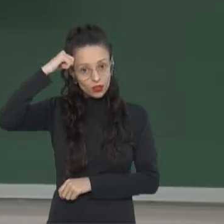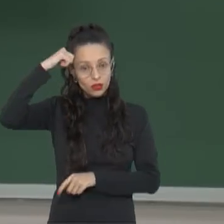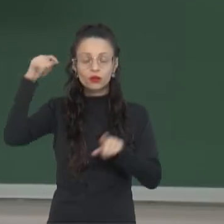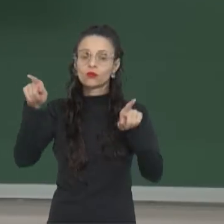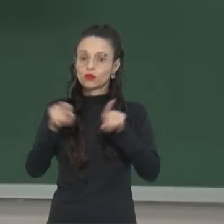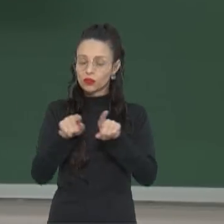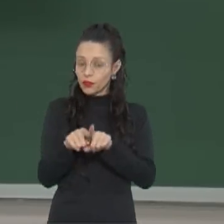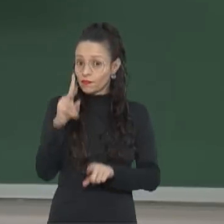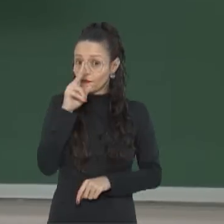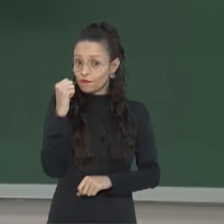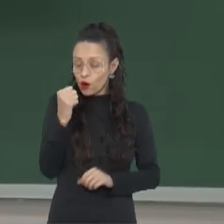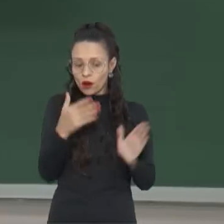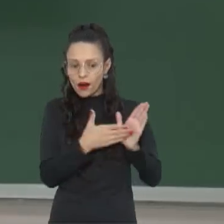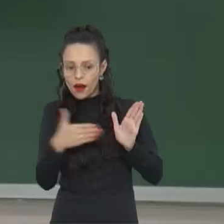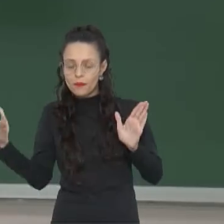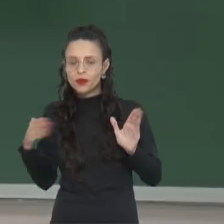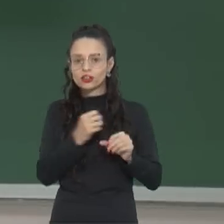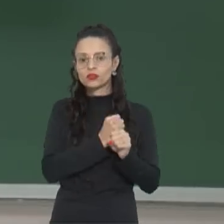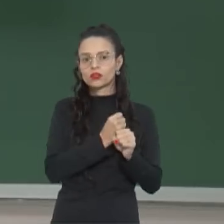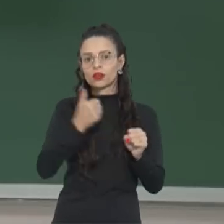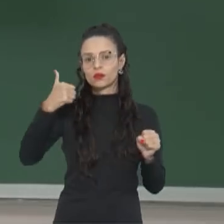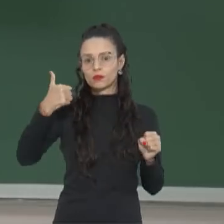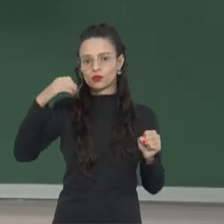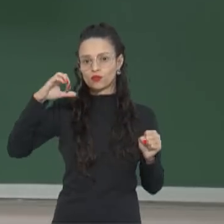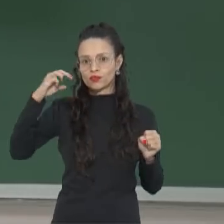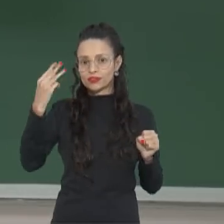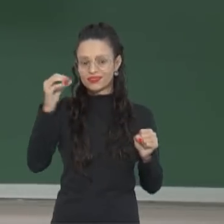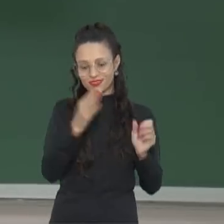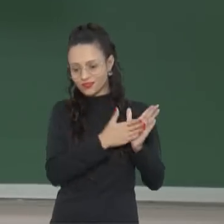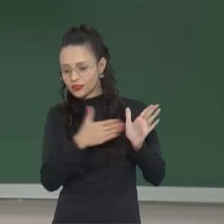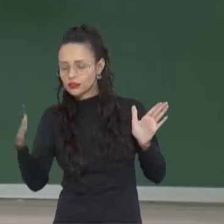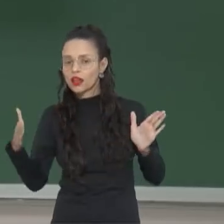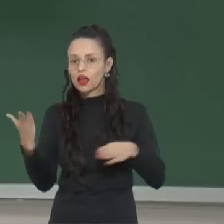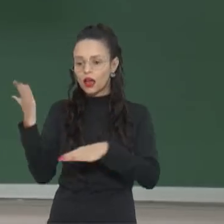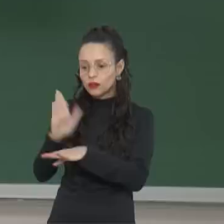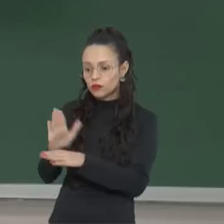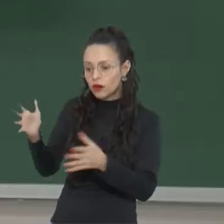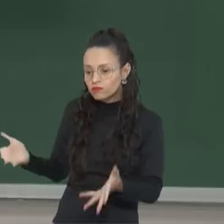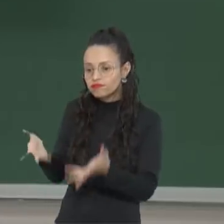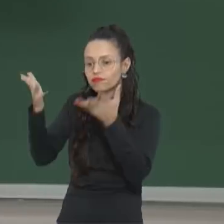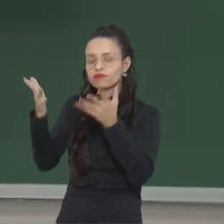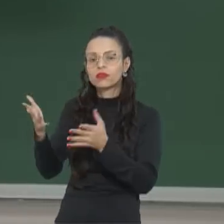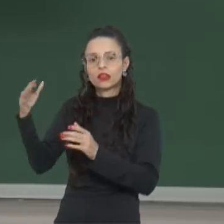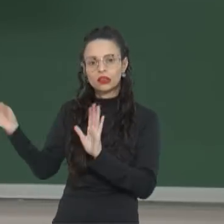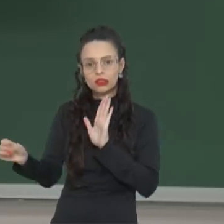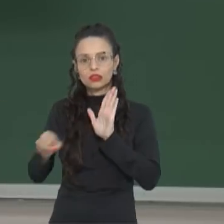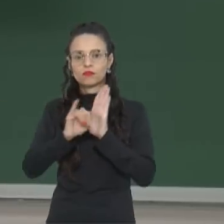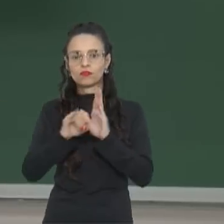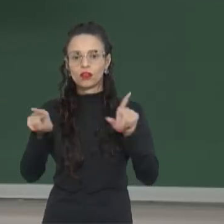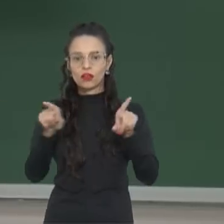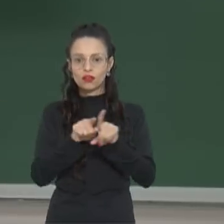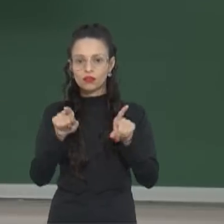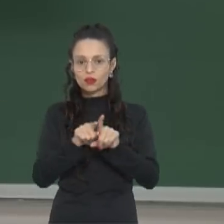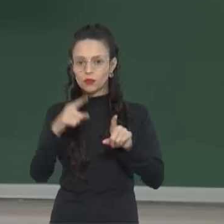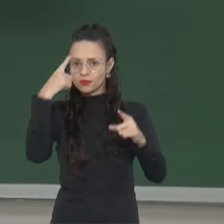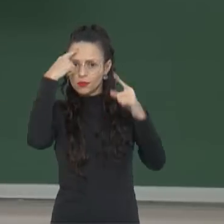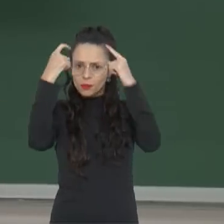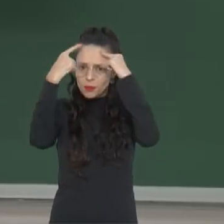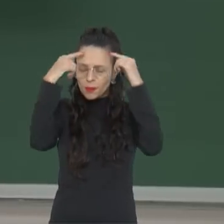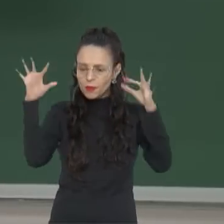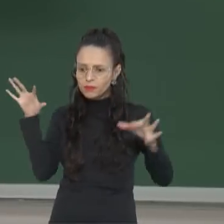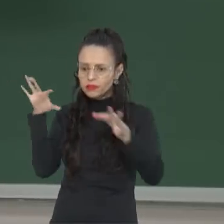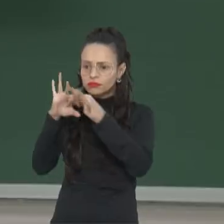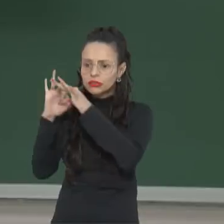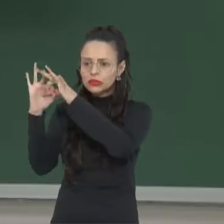forte aí a partir dos anos 30, ajudou na construção dessa identidade e ainda os ideais de união dos